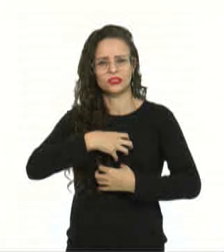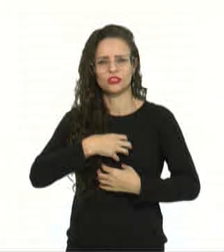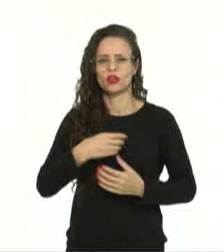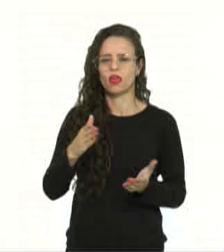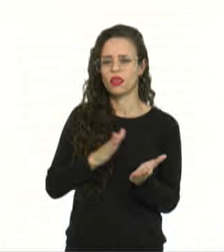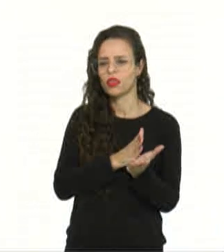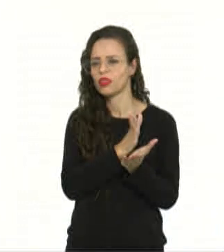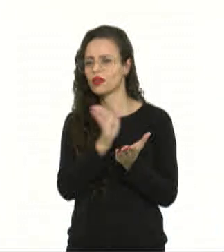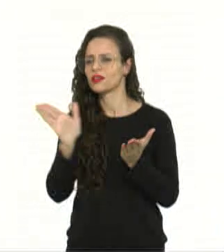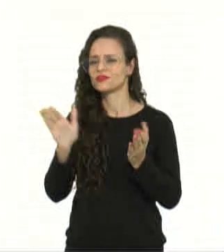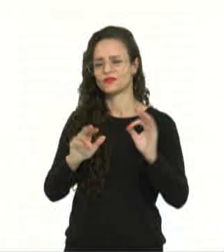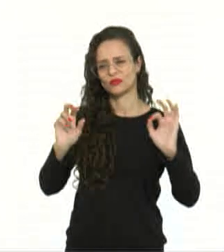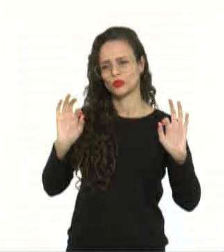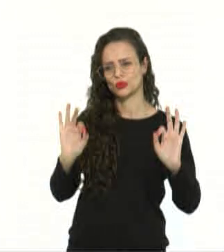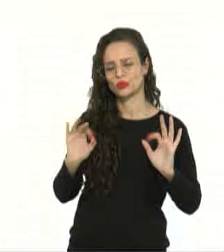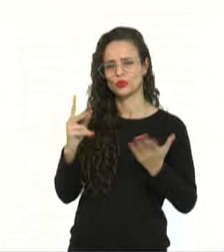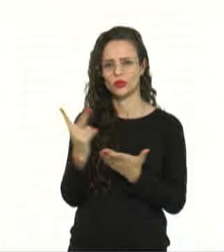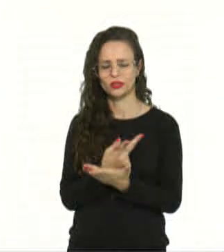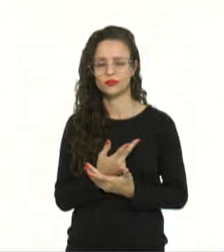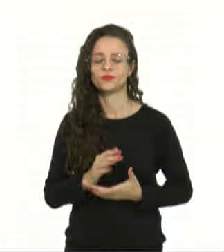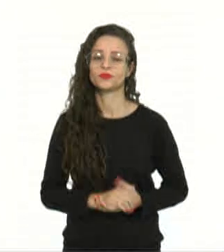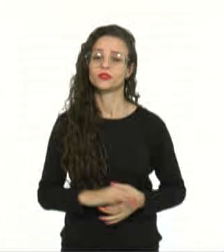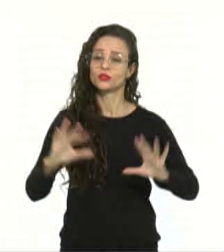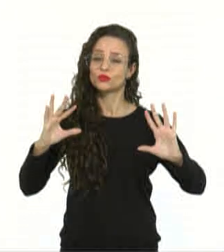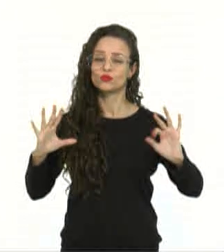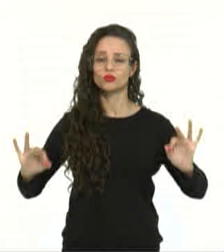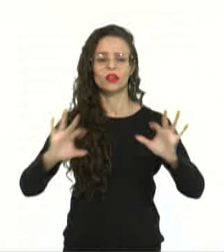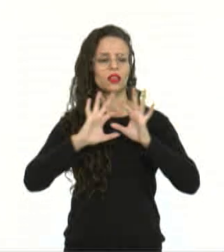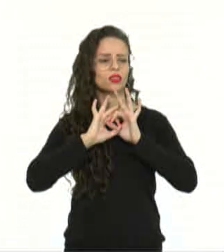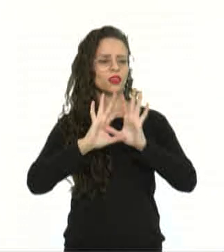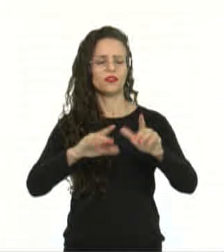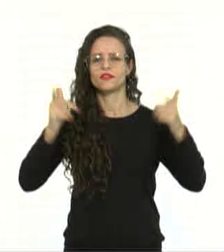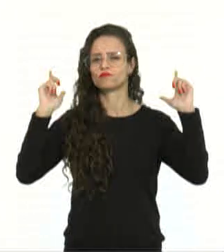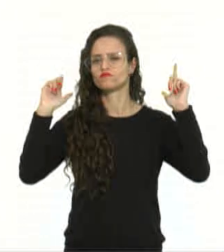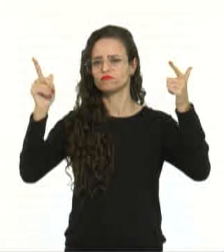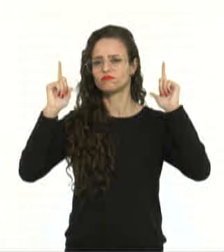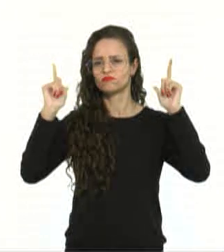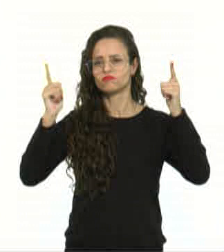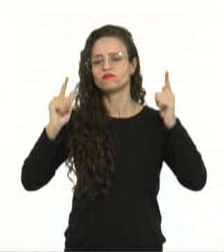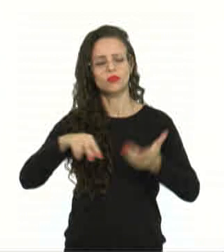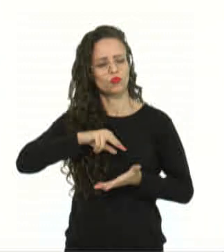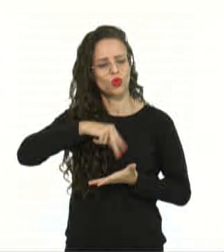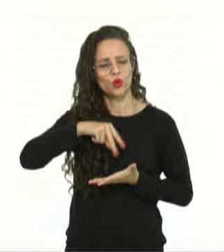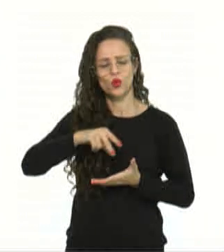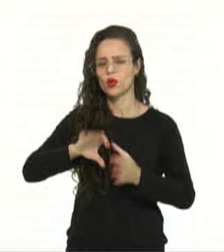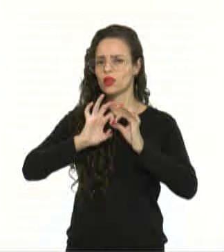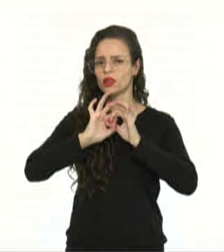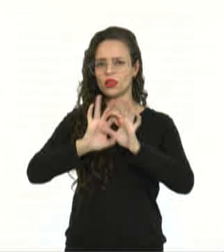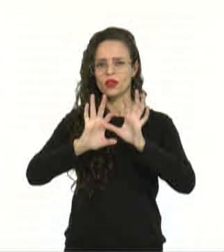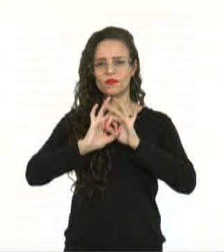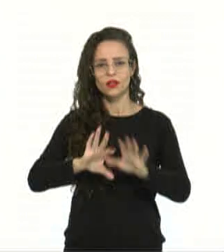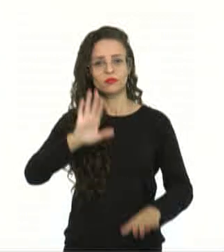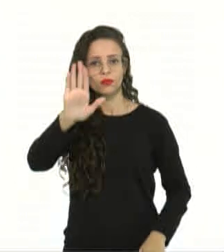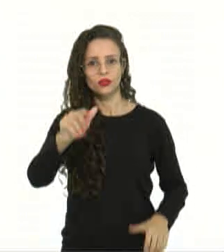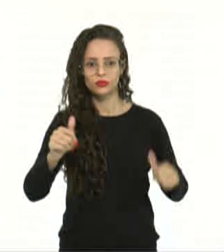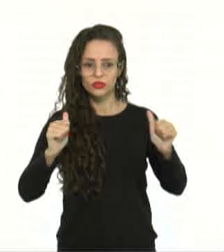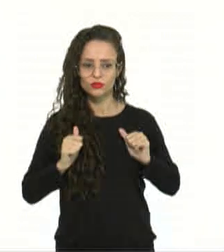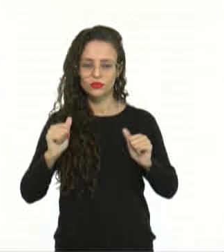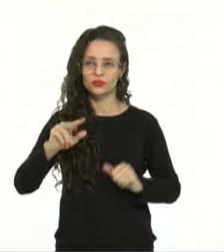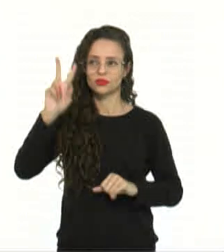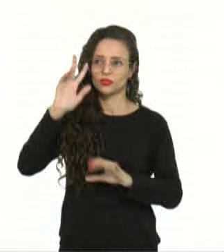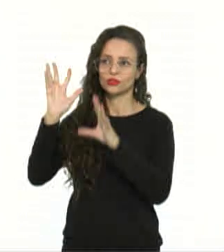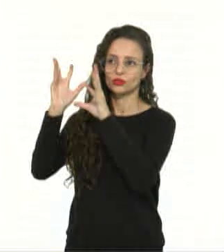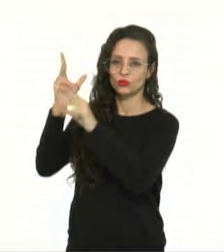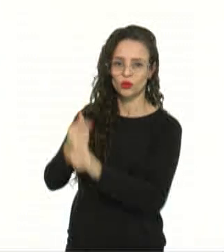desvios espirituais. Todos são livres para dançar e para se divertir, do mesmo modo que, desde a neutralização histórica